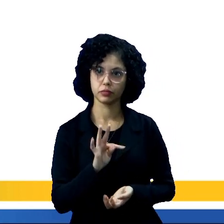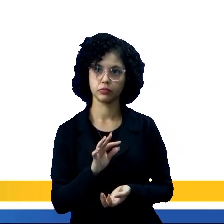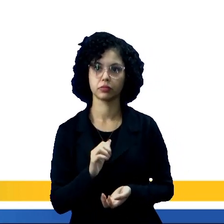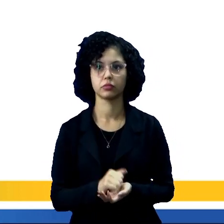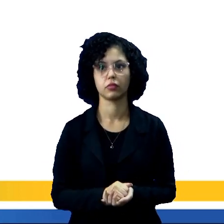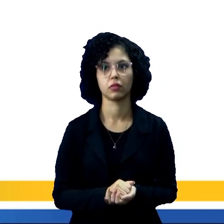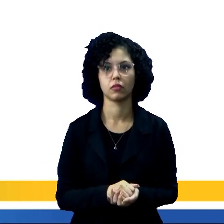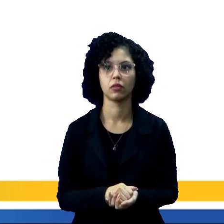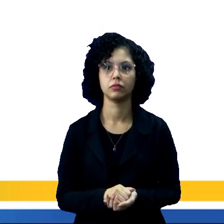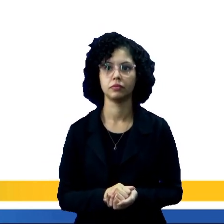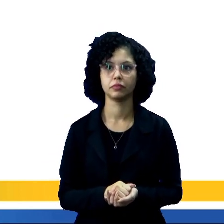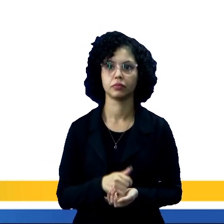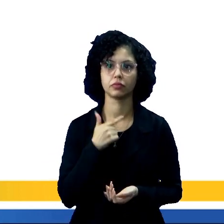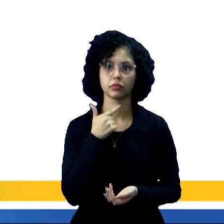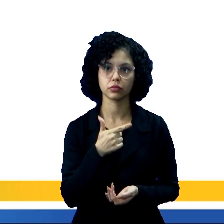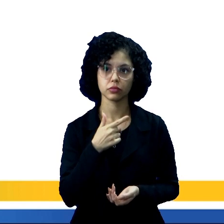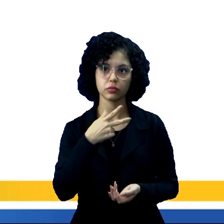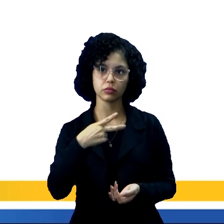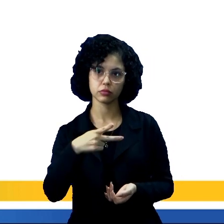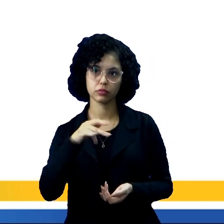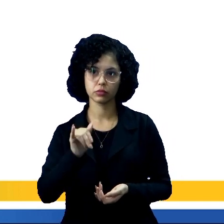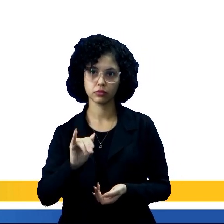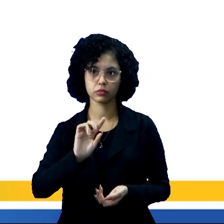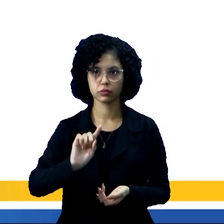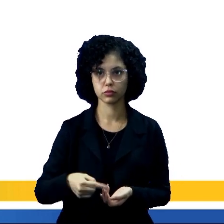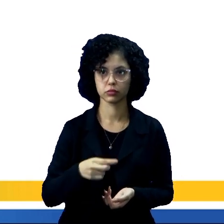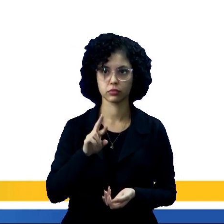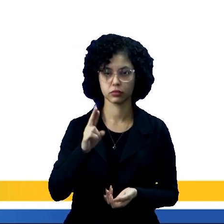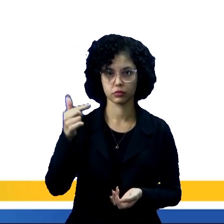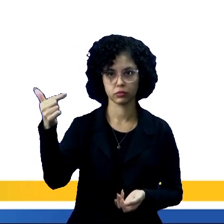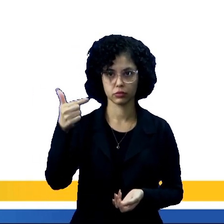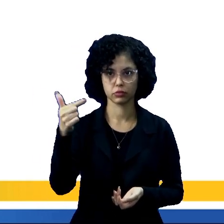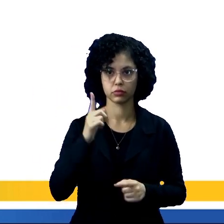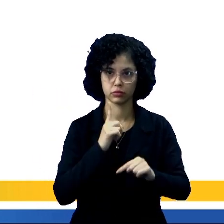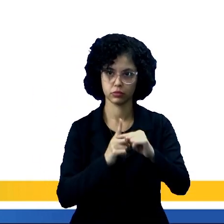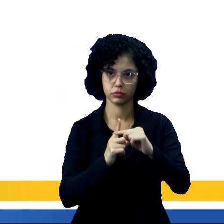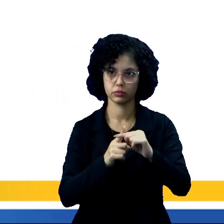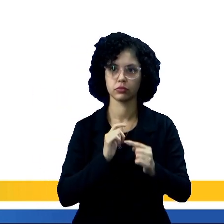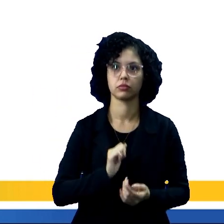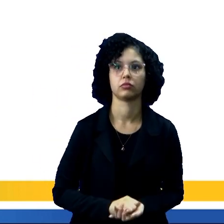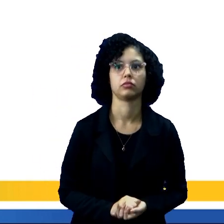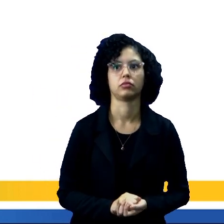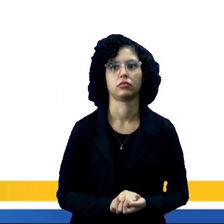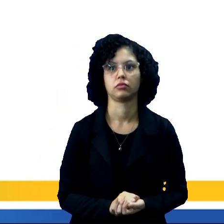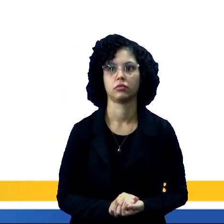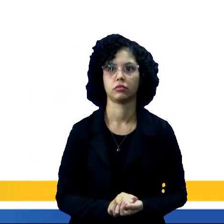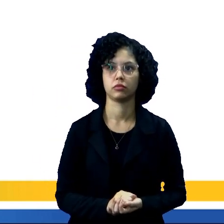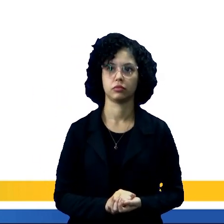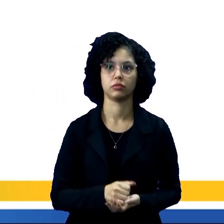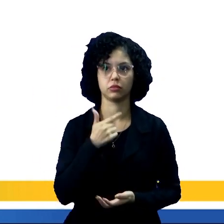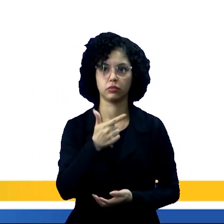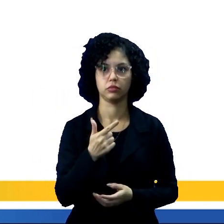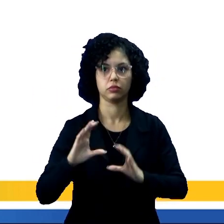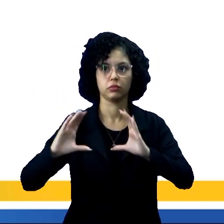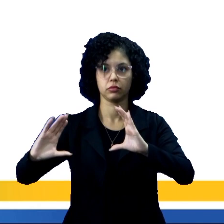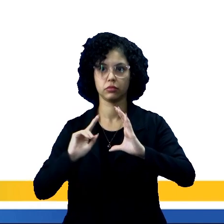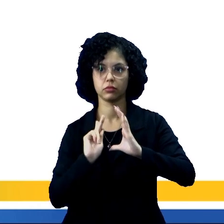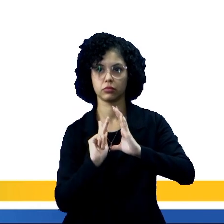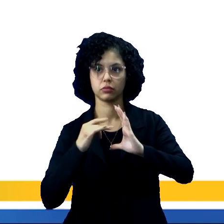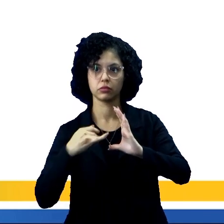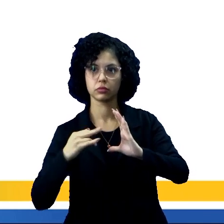a 2πr ao quadrado mais, tá? 2πr,